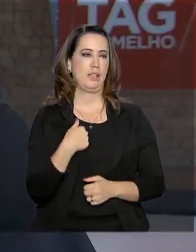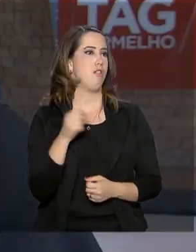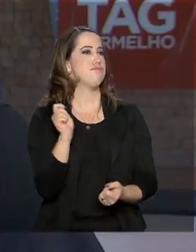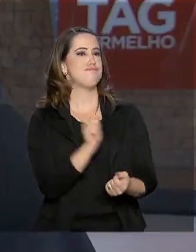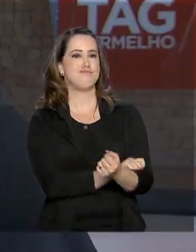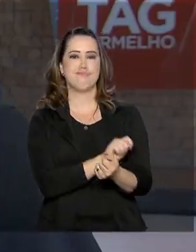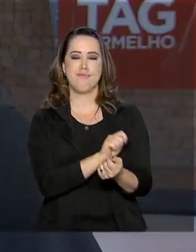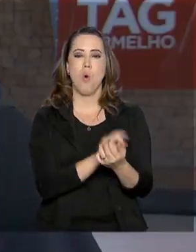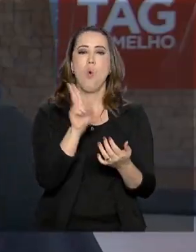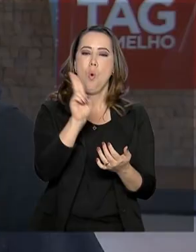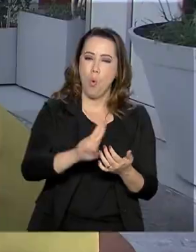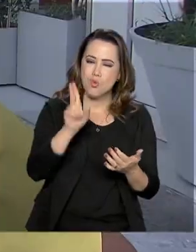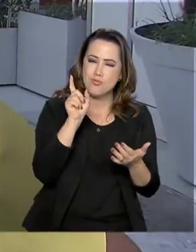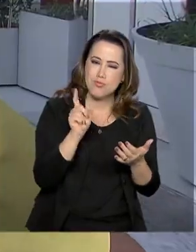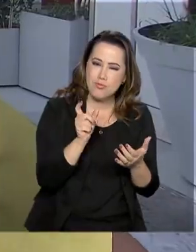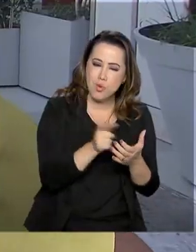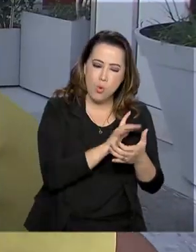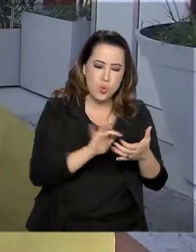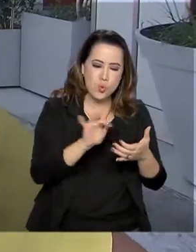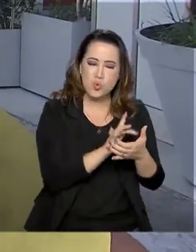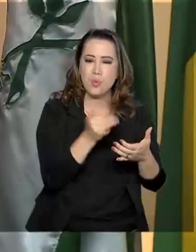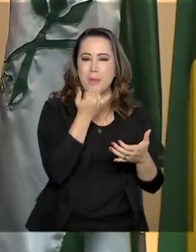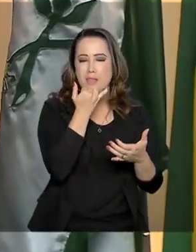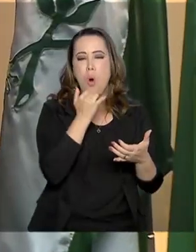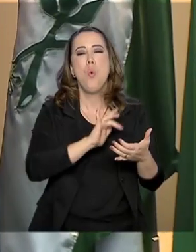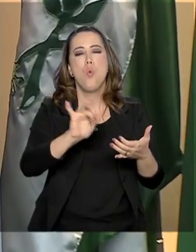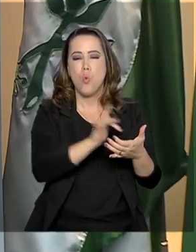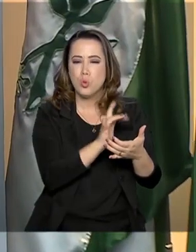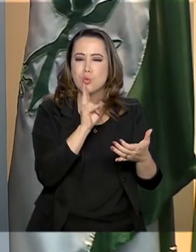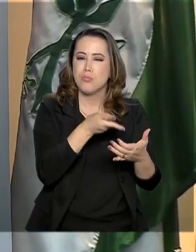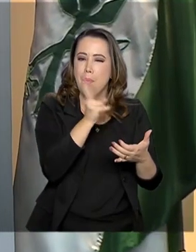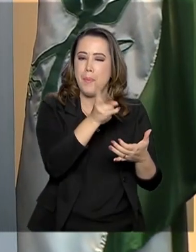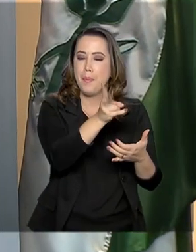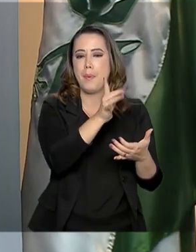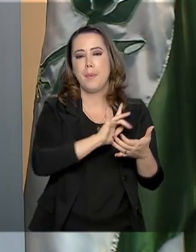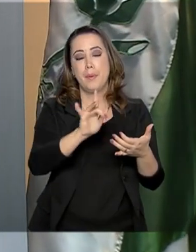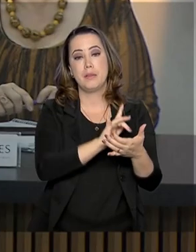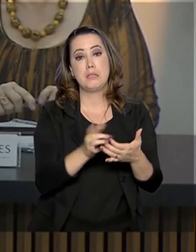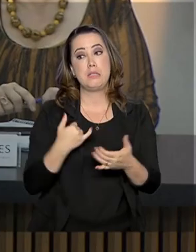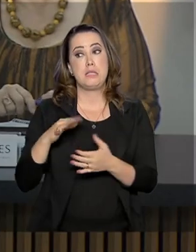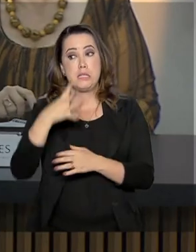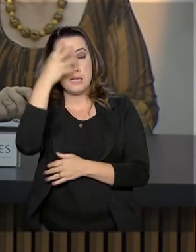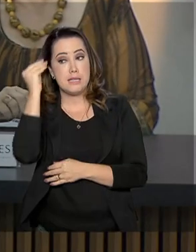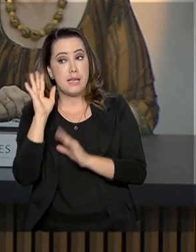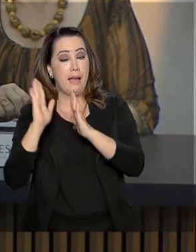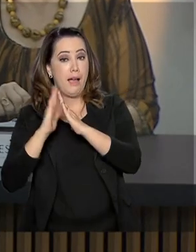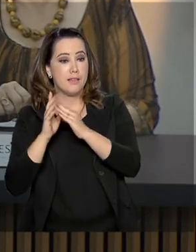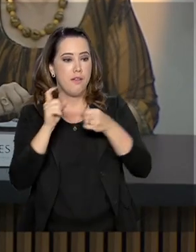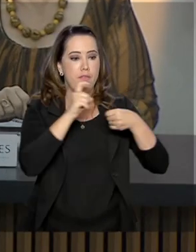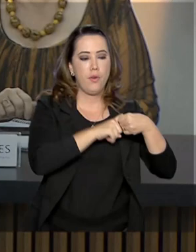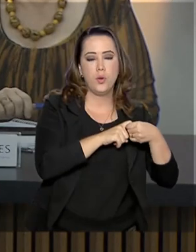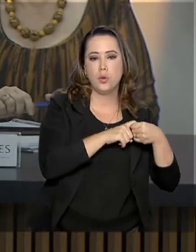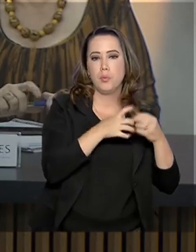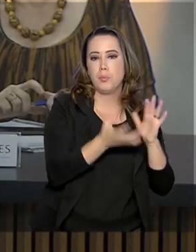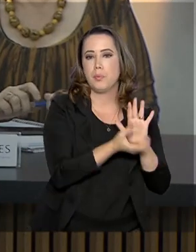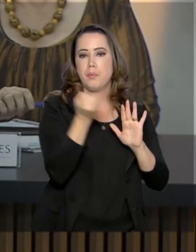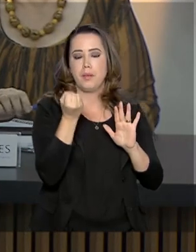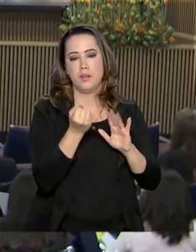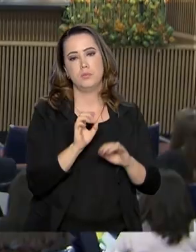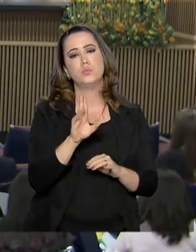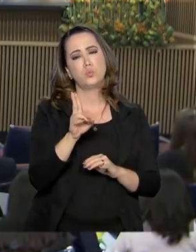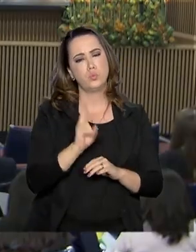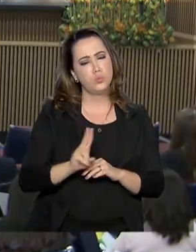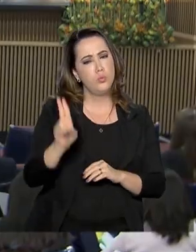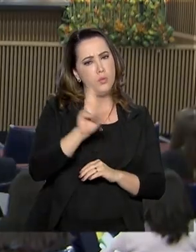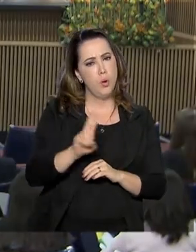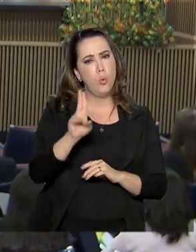Que média mais de 8 horas. Se eu esquecer o celular, eu volto a pegar. O uso exagerado da tecnologia já é tratado como problema de saúde pública